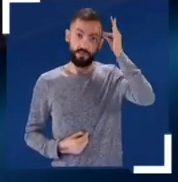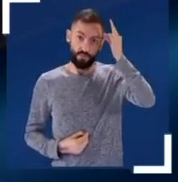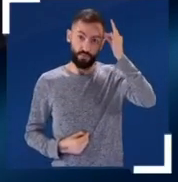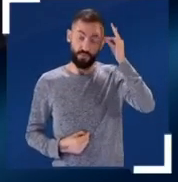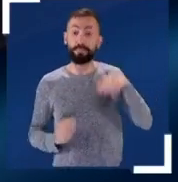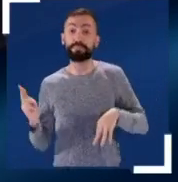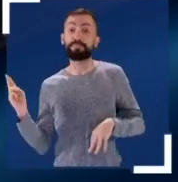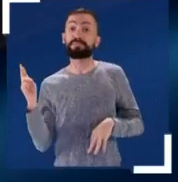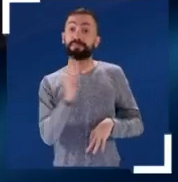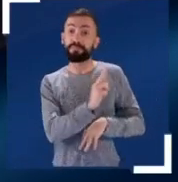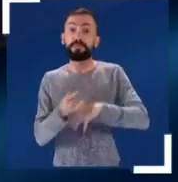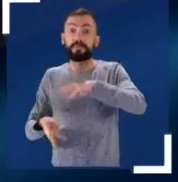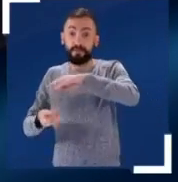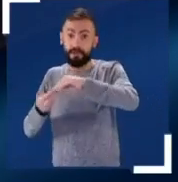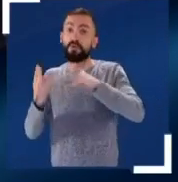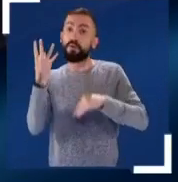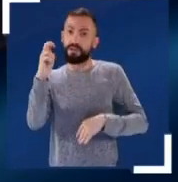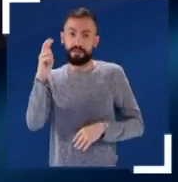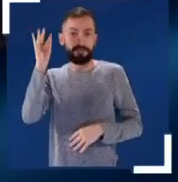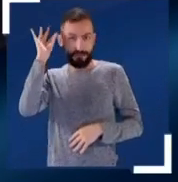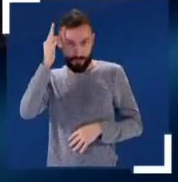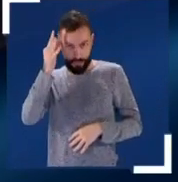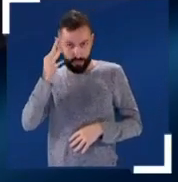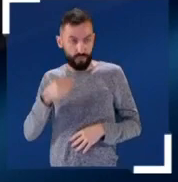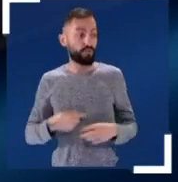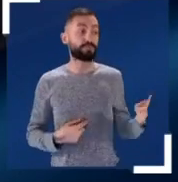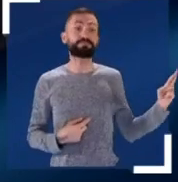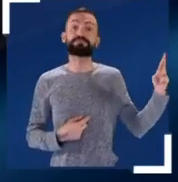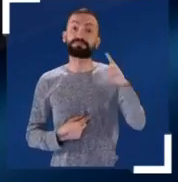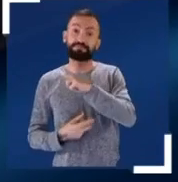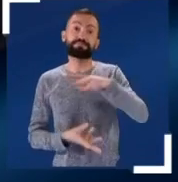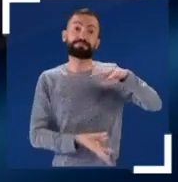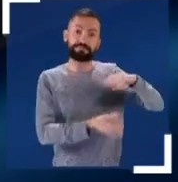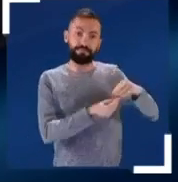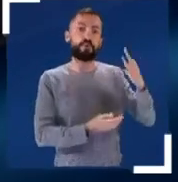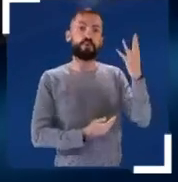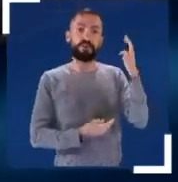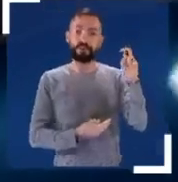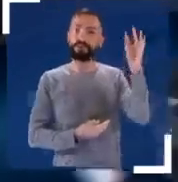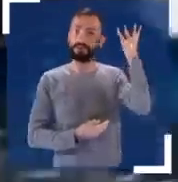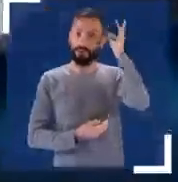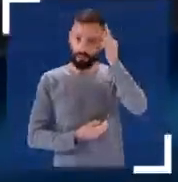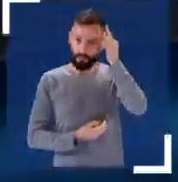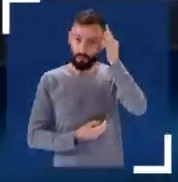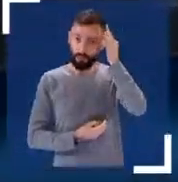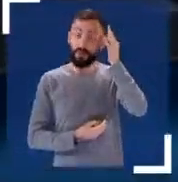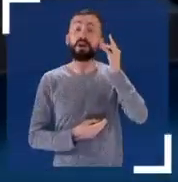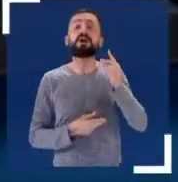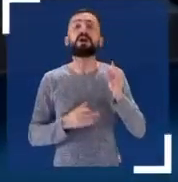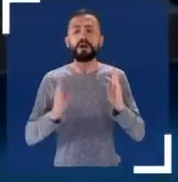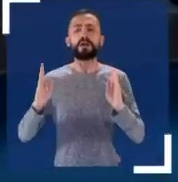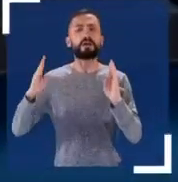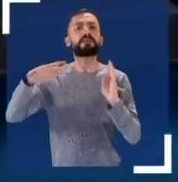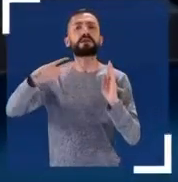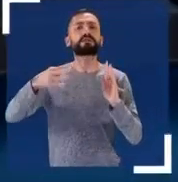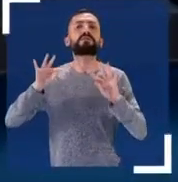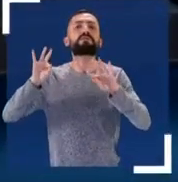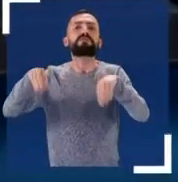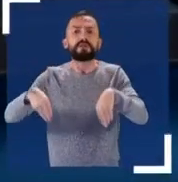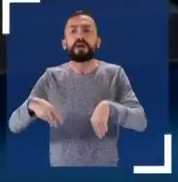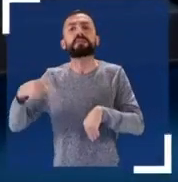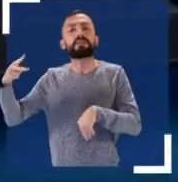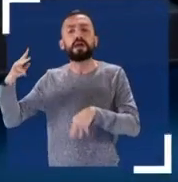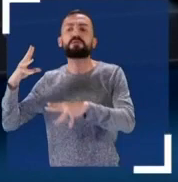45 segundos e tréplica de 45 segundos. O bloco se encerra com as considerações finais